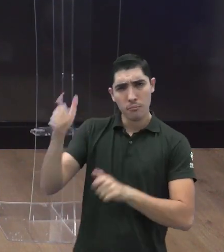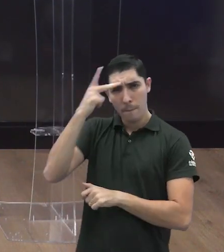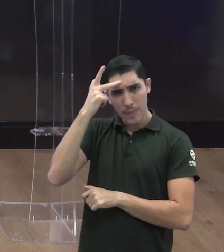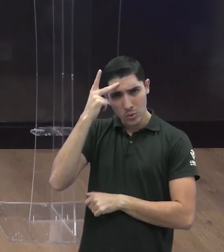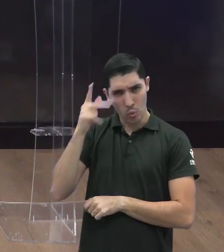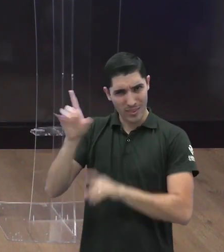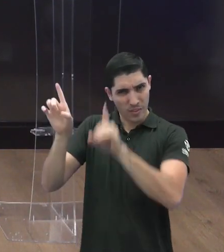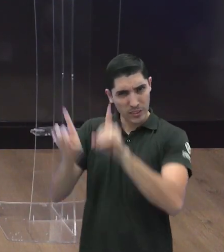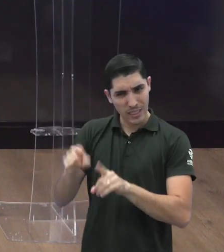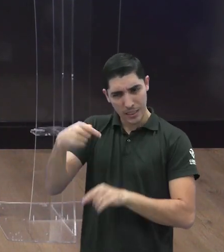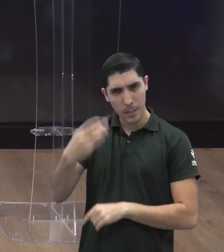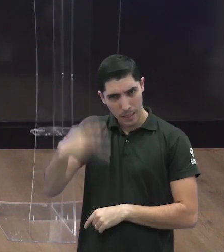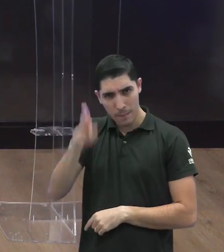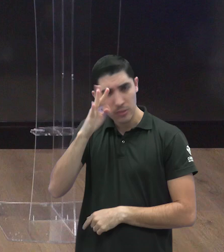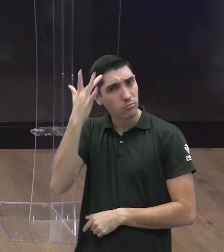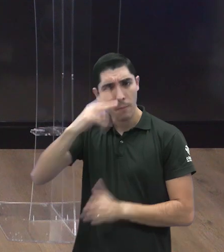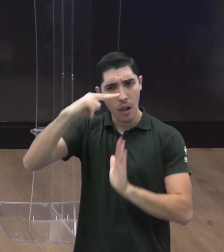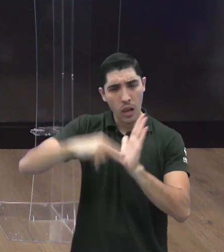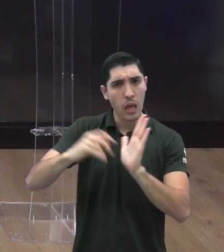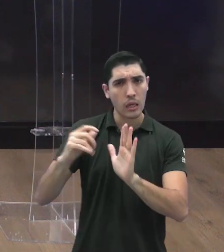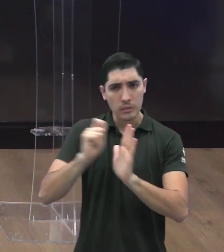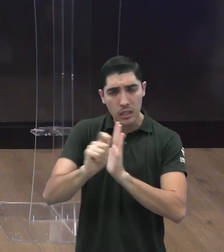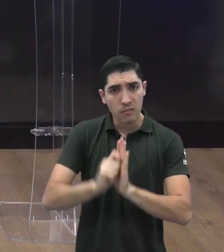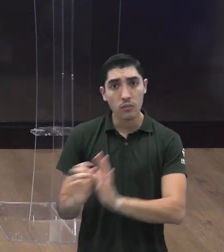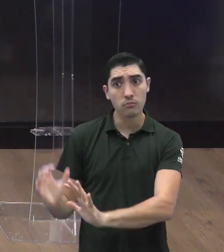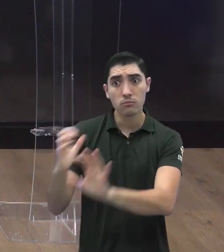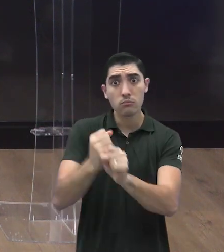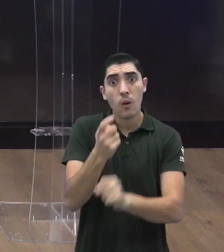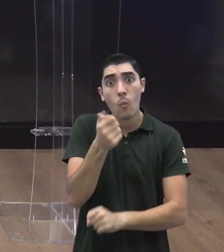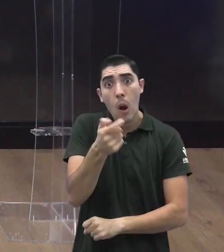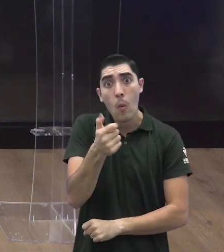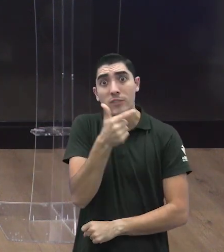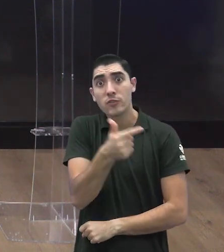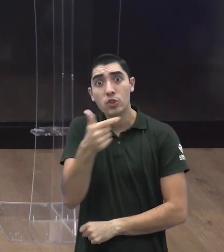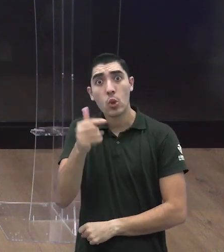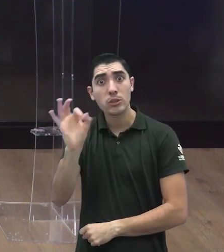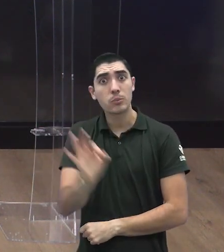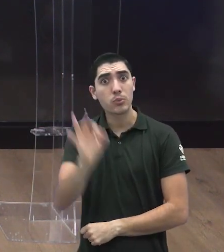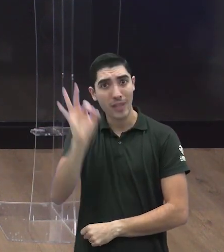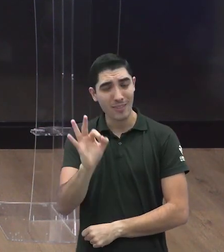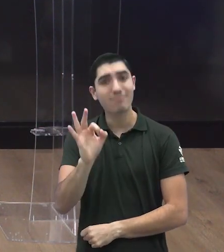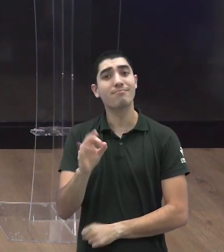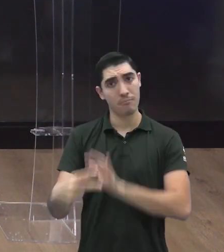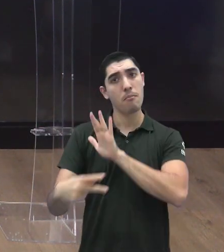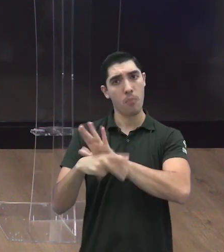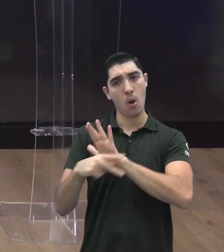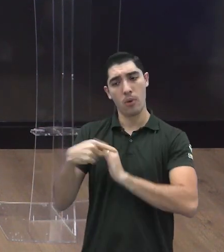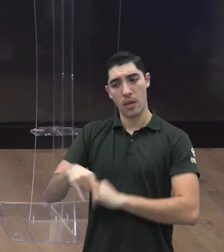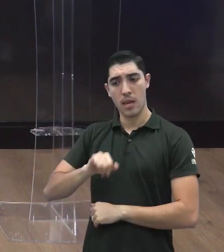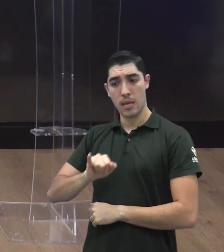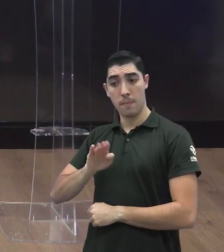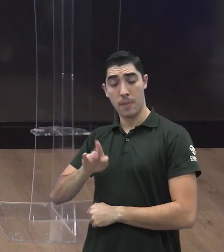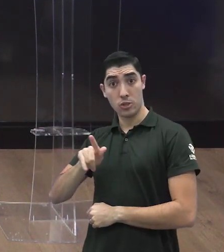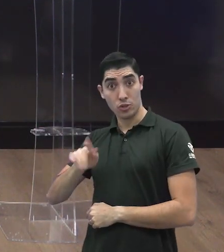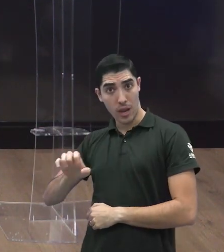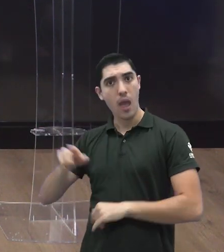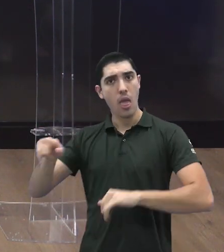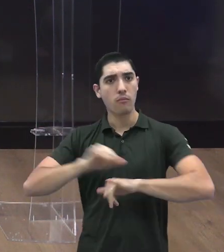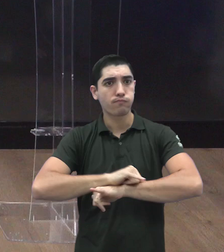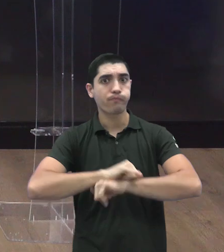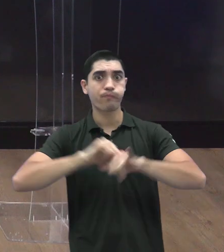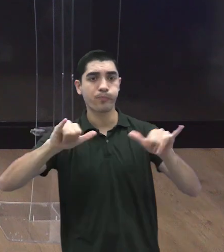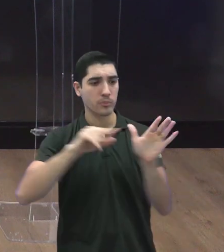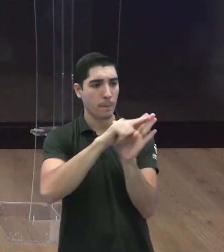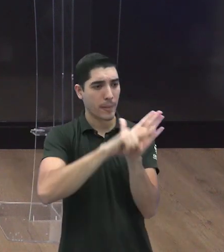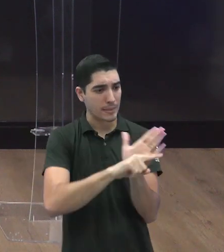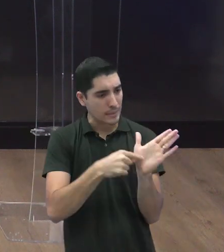com deficiência no Brasil chegou a quase 22%. Os dados são do Censo 2022,